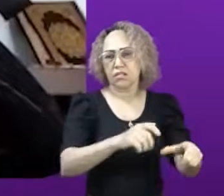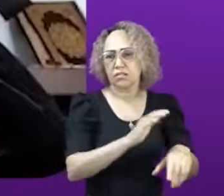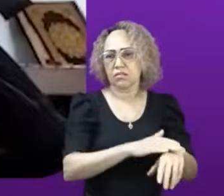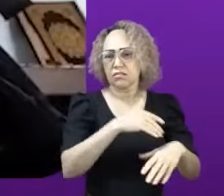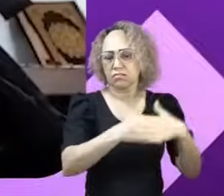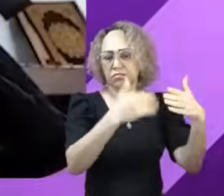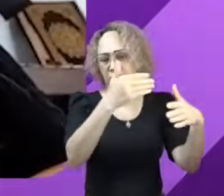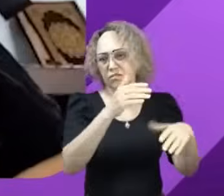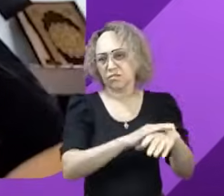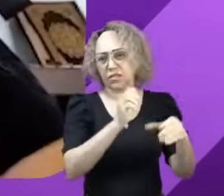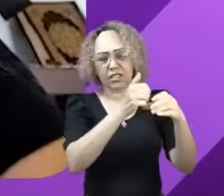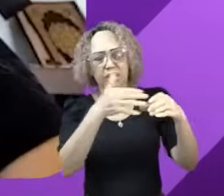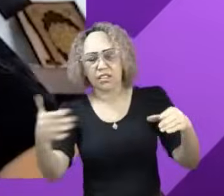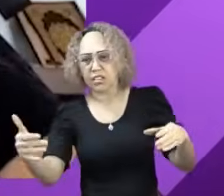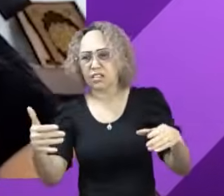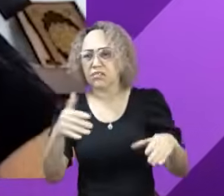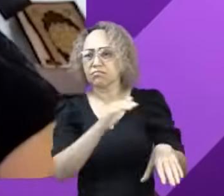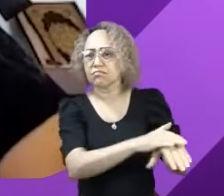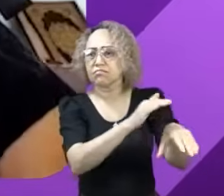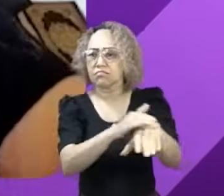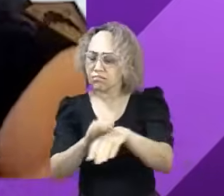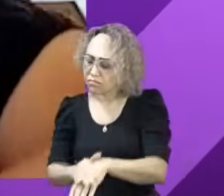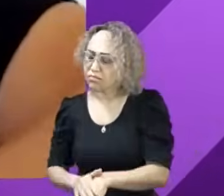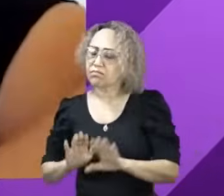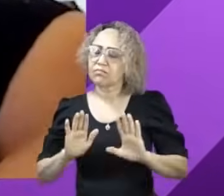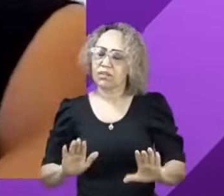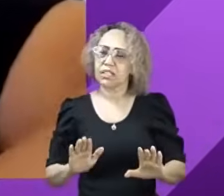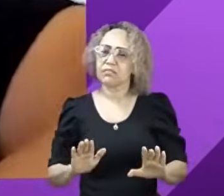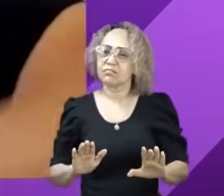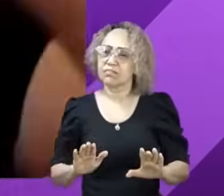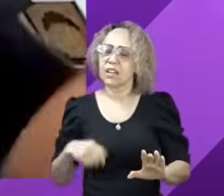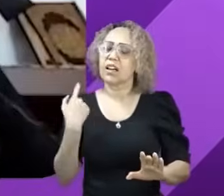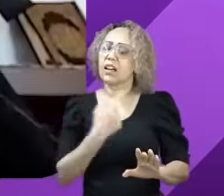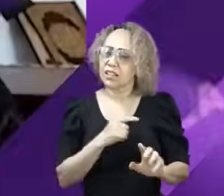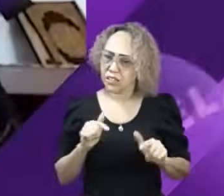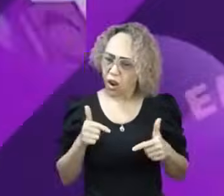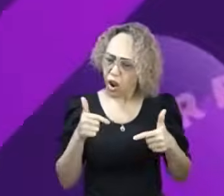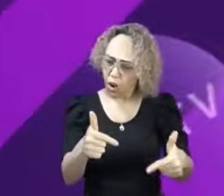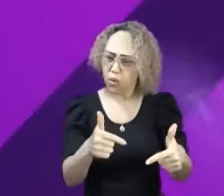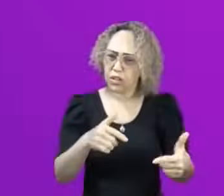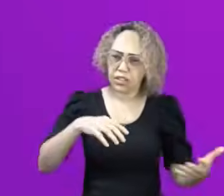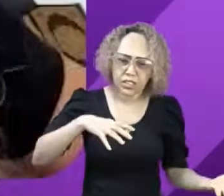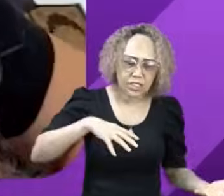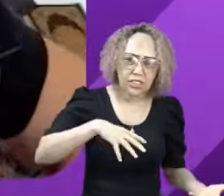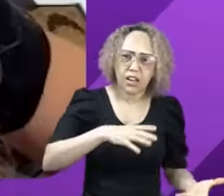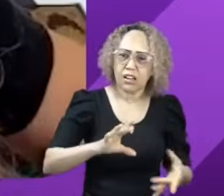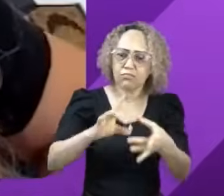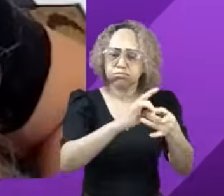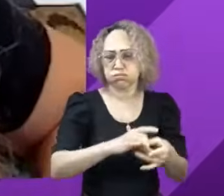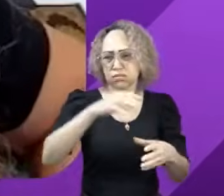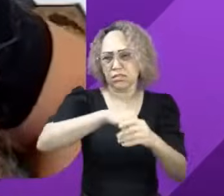um com as suas características, mas, ao mesmo tempo, essa nossa luta é universal. Eu